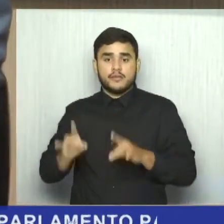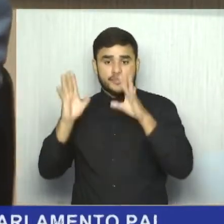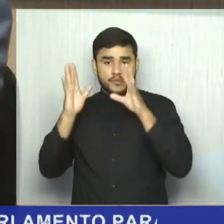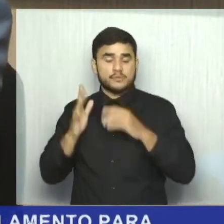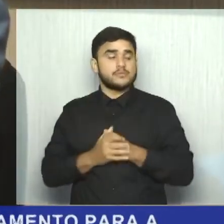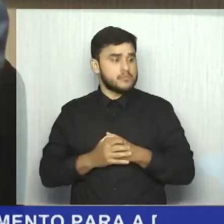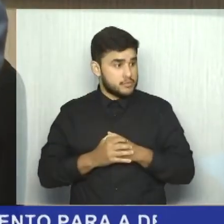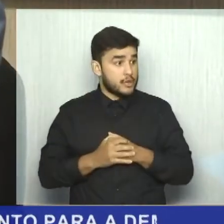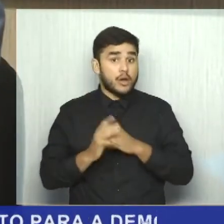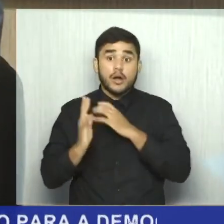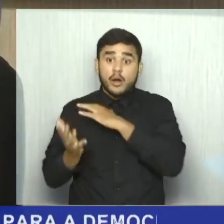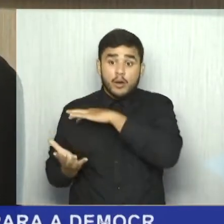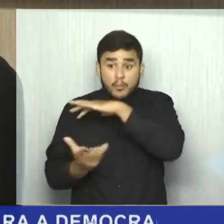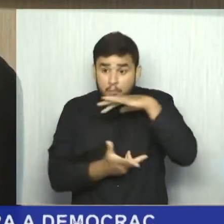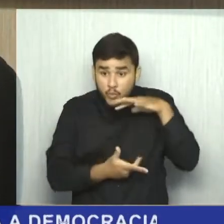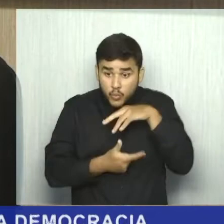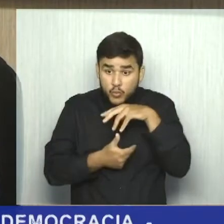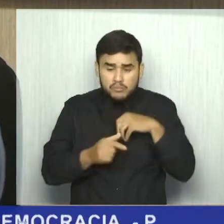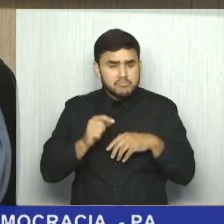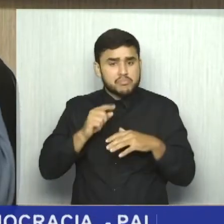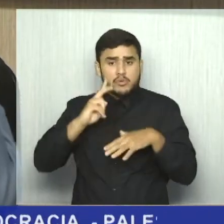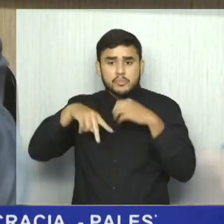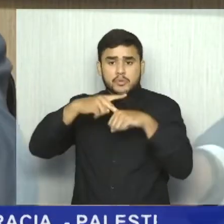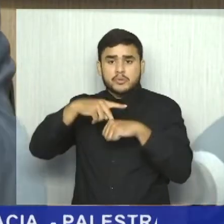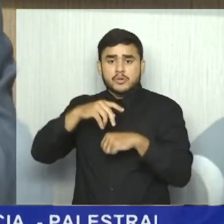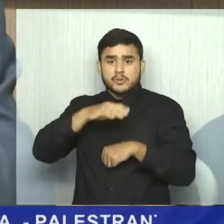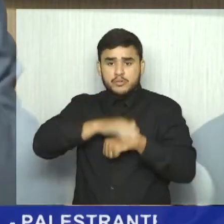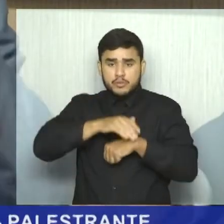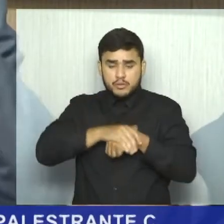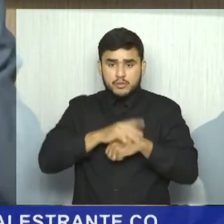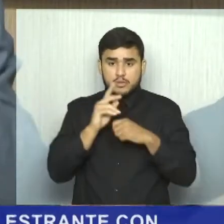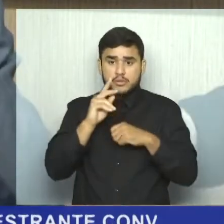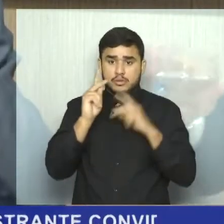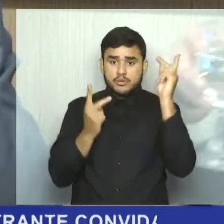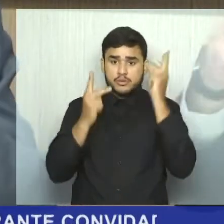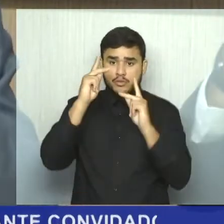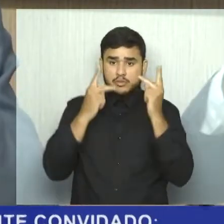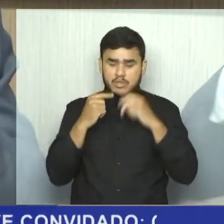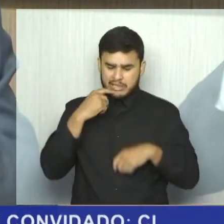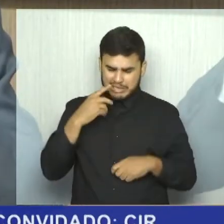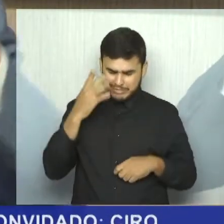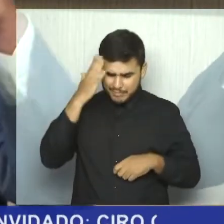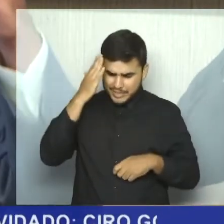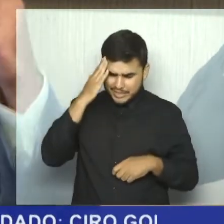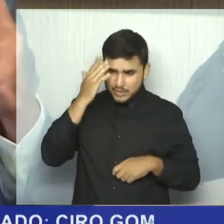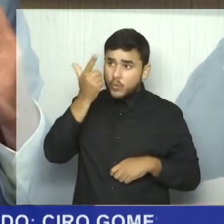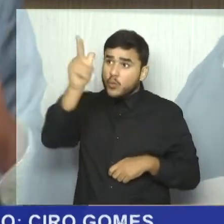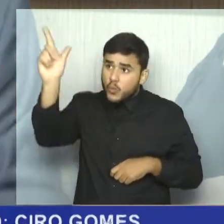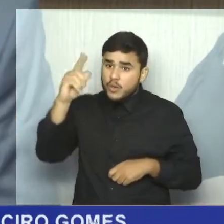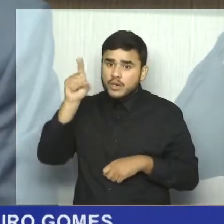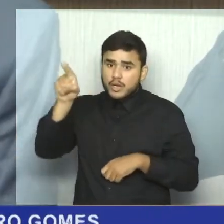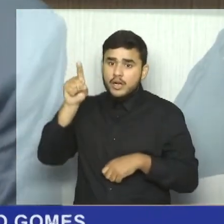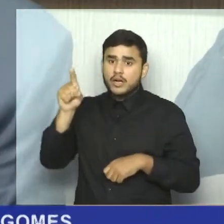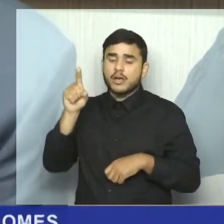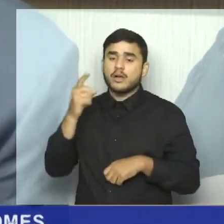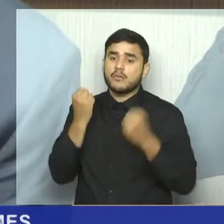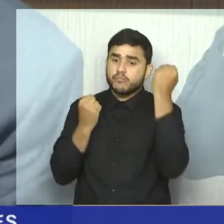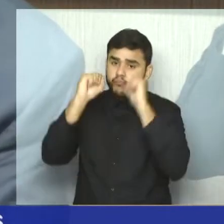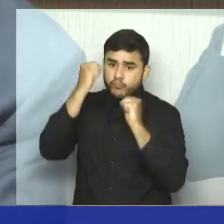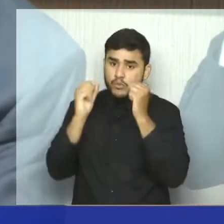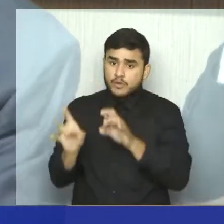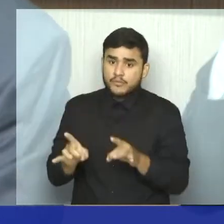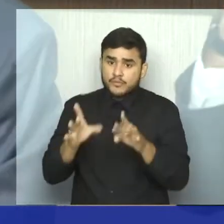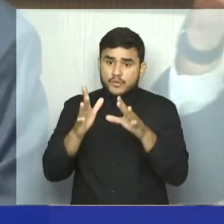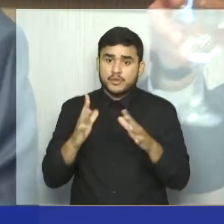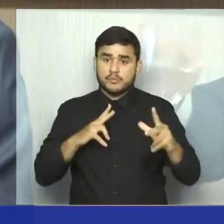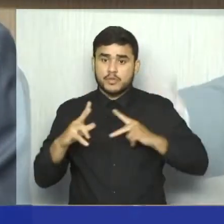do mundo que tem autossuficiência em petróleo entregou sua companhia de petróleo ao capital privado e muito menos